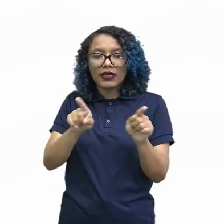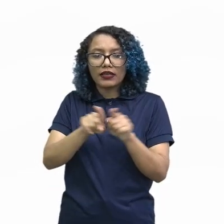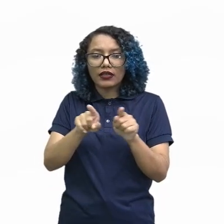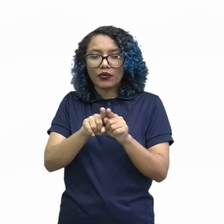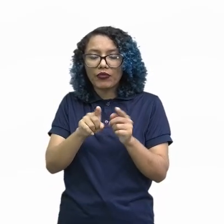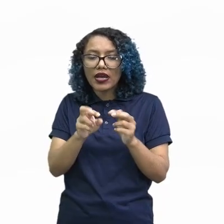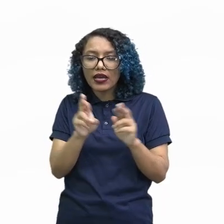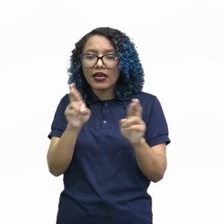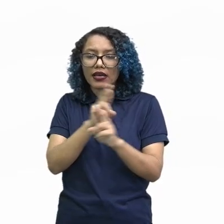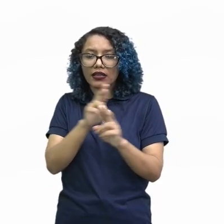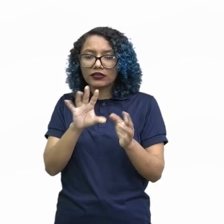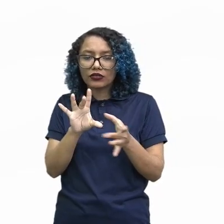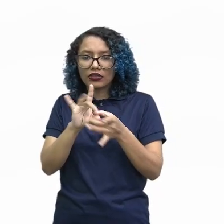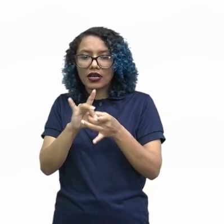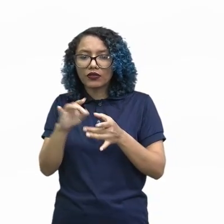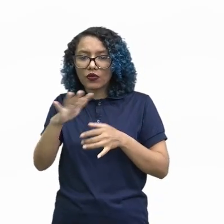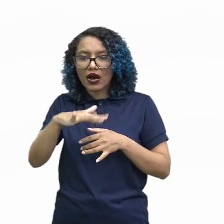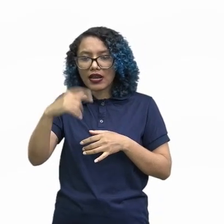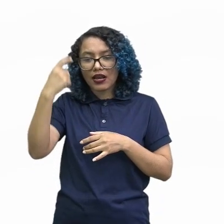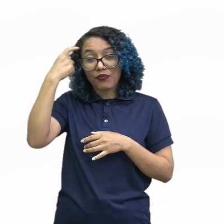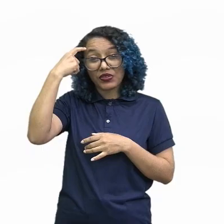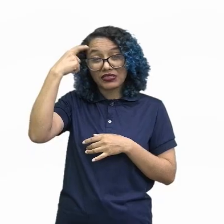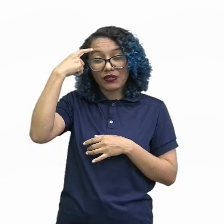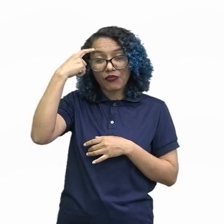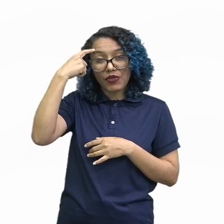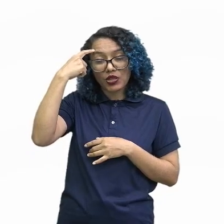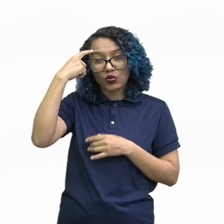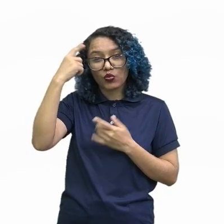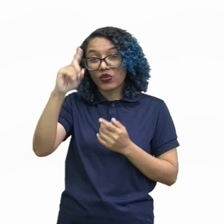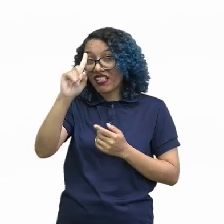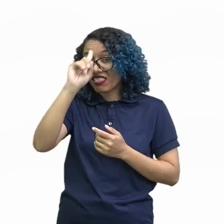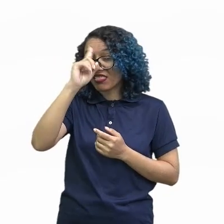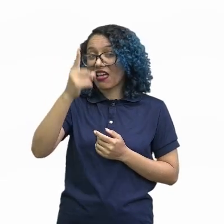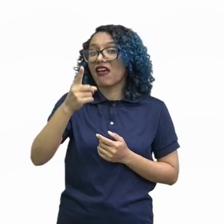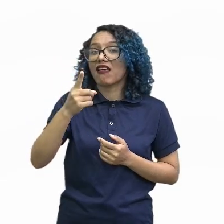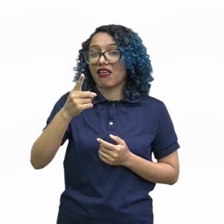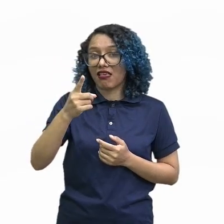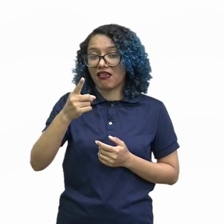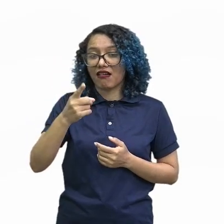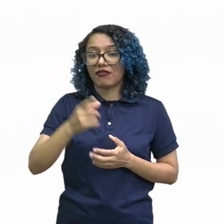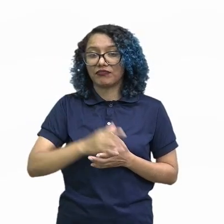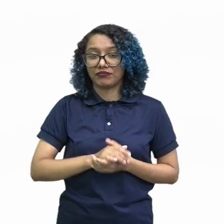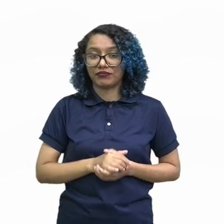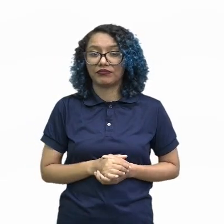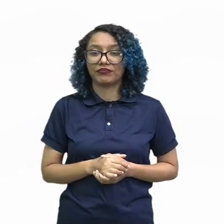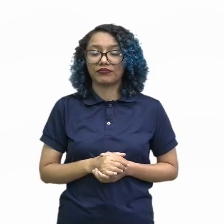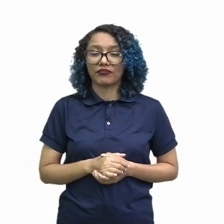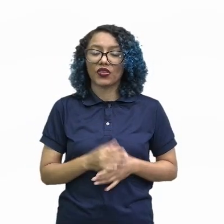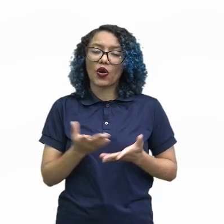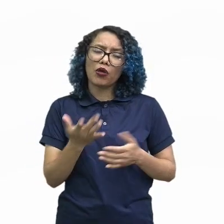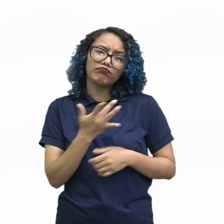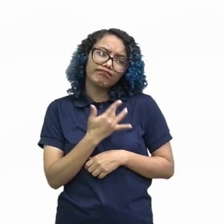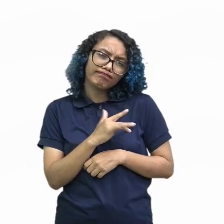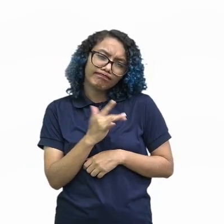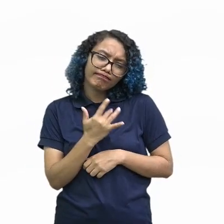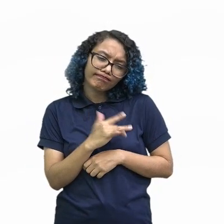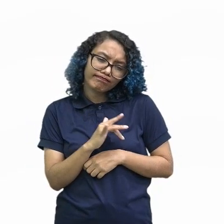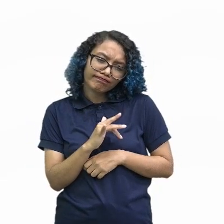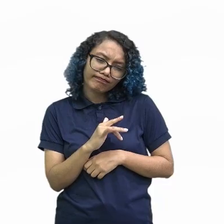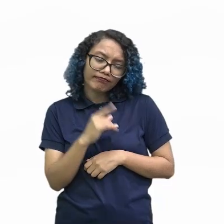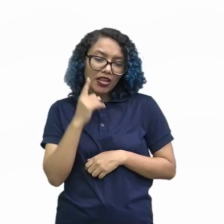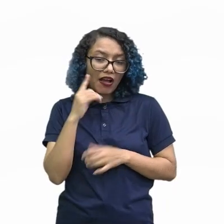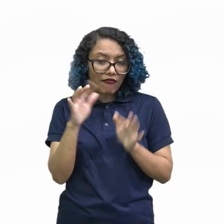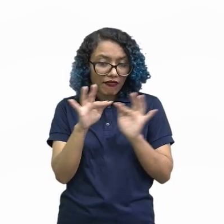campo de pensamento, ou seja, ao campo da ideia pessoal. Então, um exemplo como já mencionamos: "que pena, fosse uma manhã